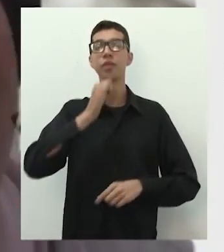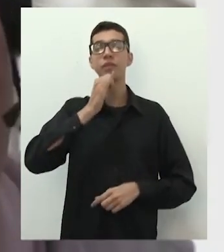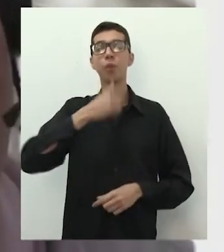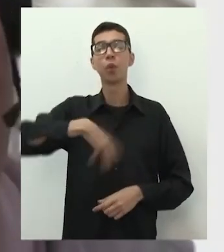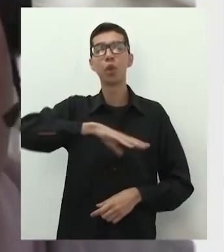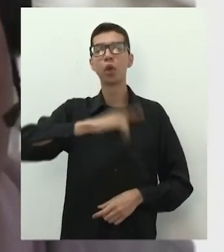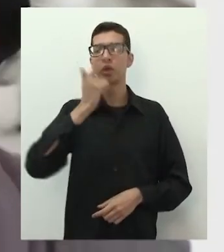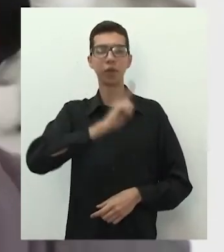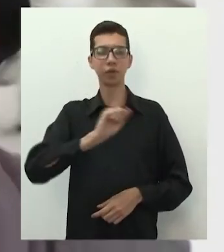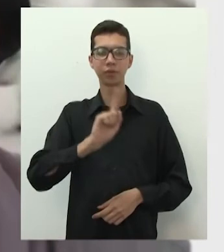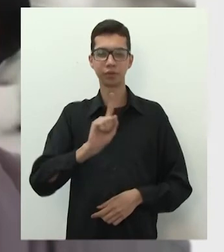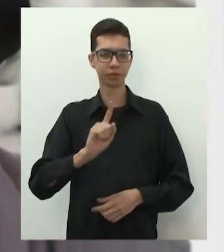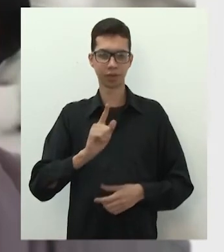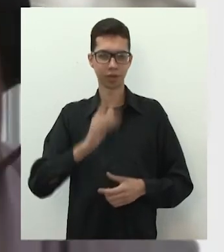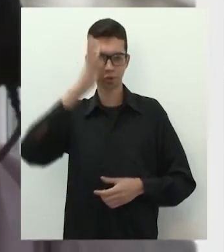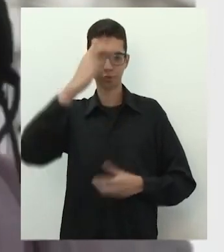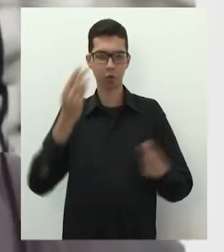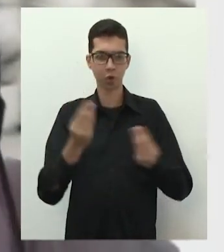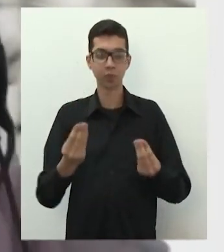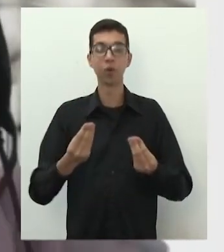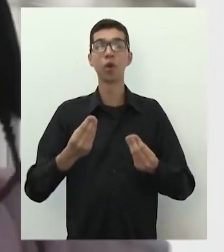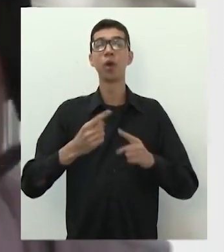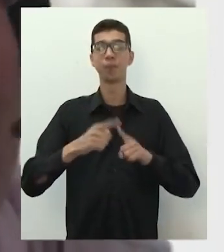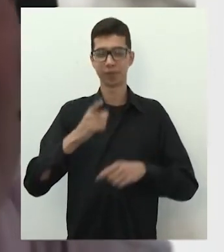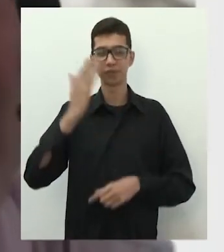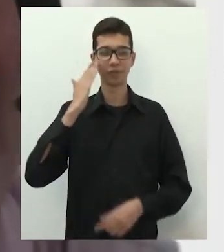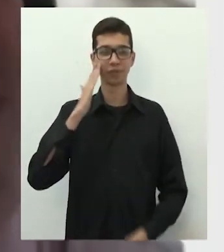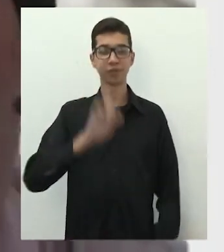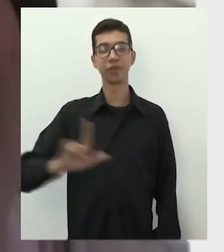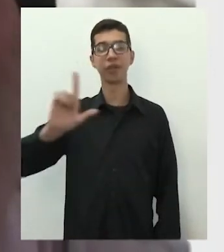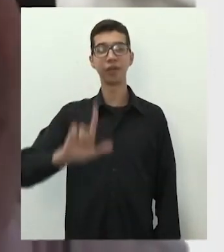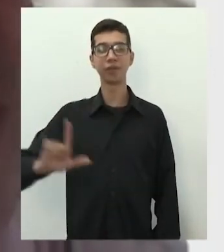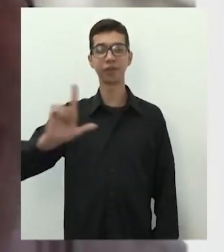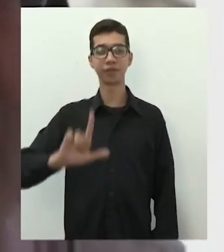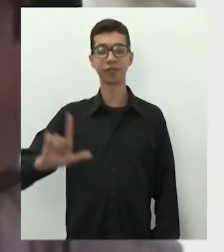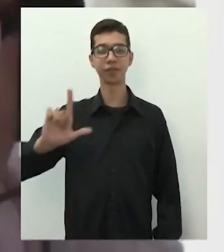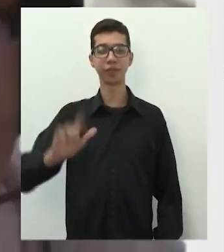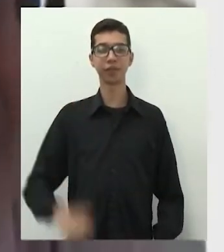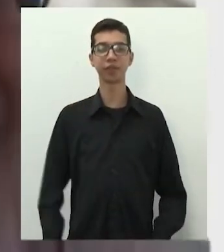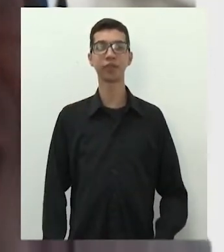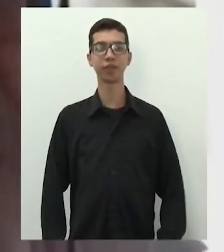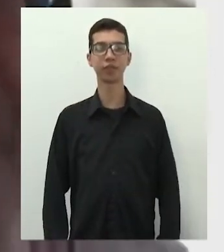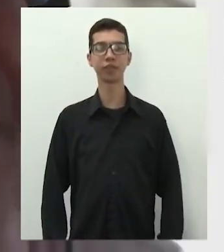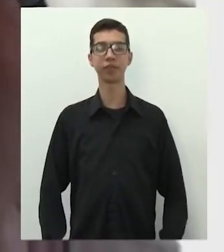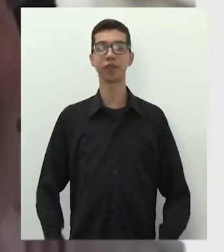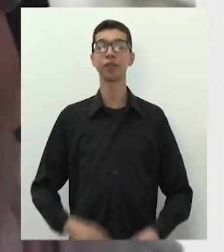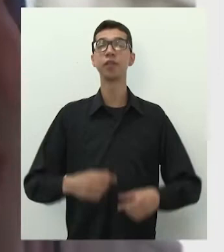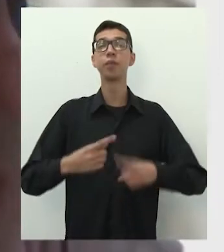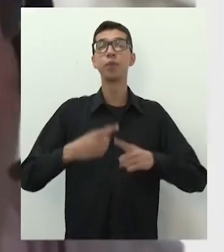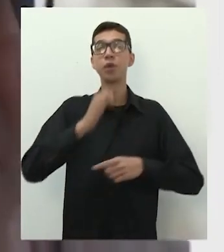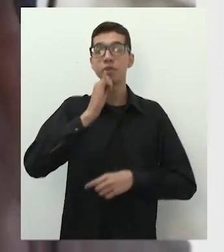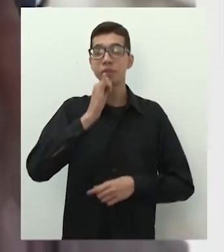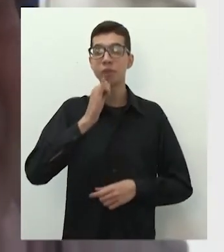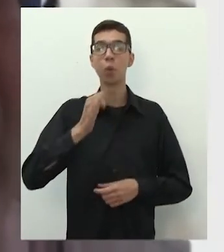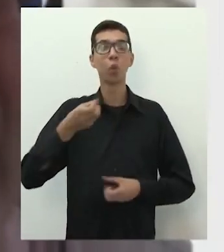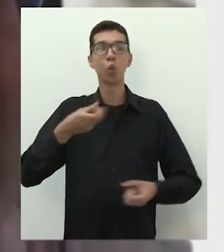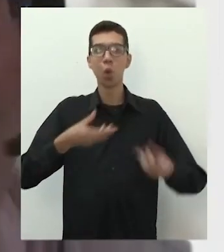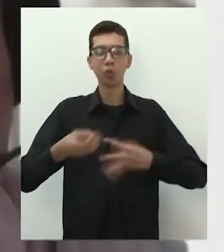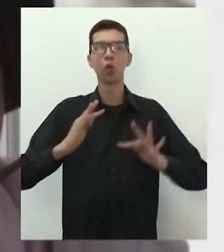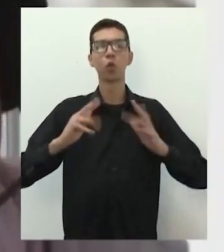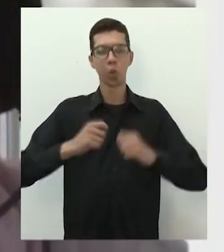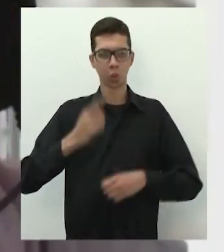por favor. Perfeito. Deixa eu completar um pouquinho mais a questão. O desafio é um assunto muito moderno, um assunto muito atual. E isso eu sei porque